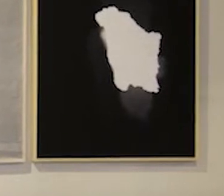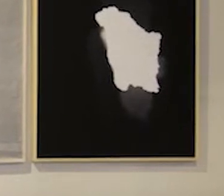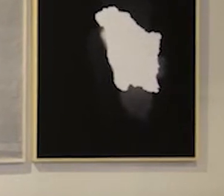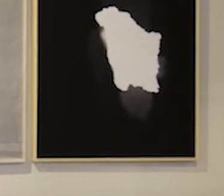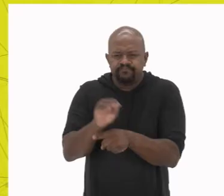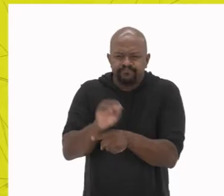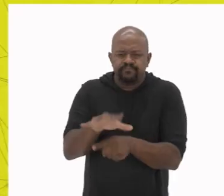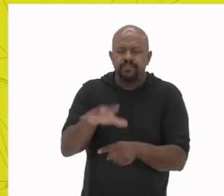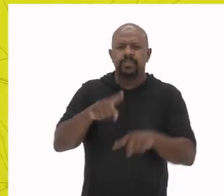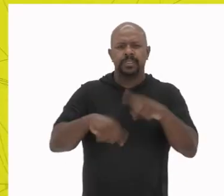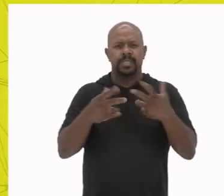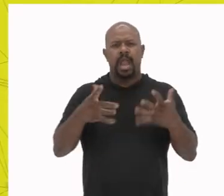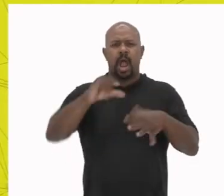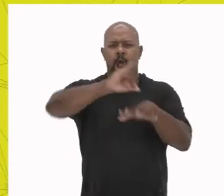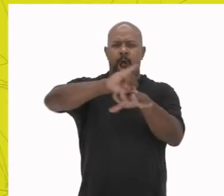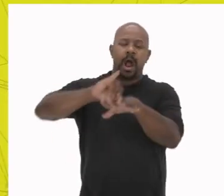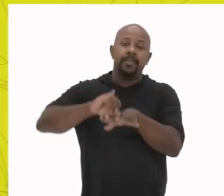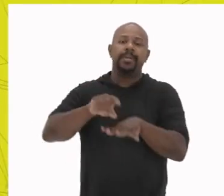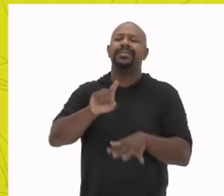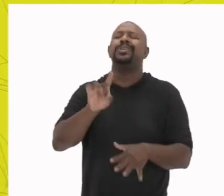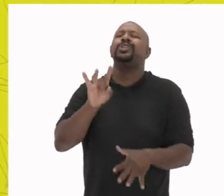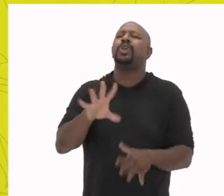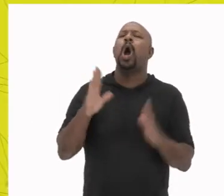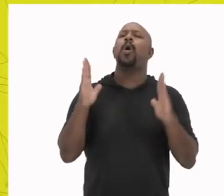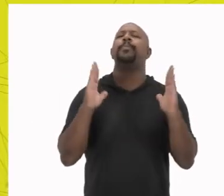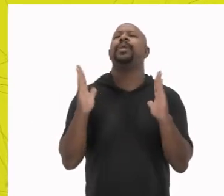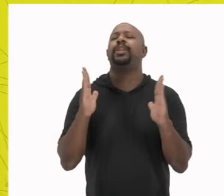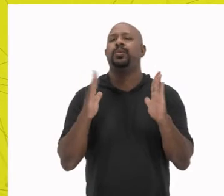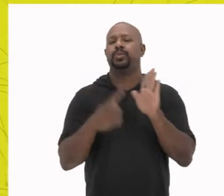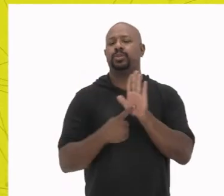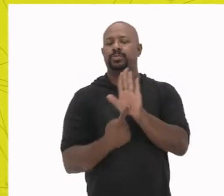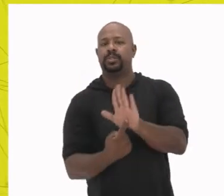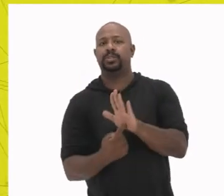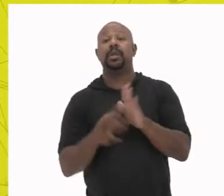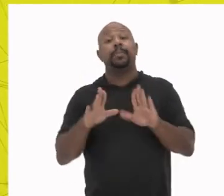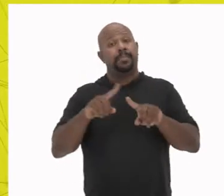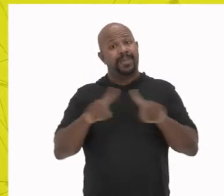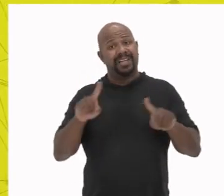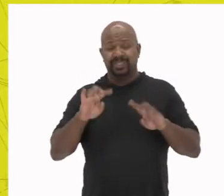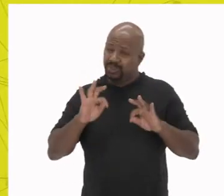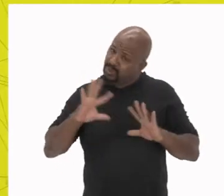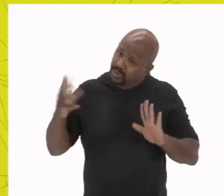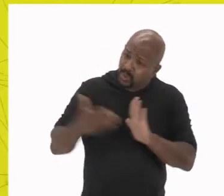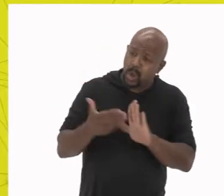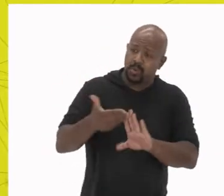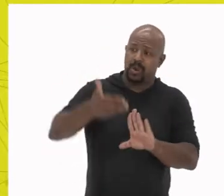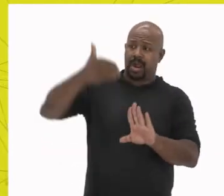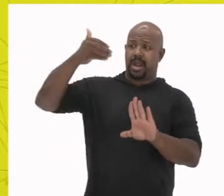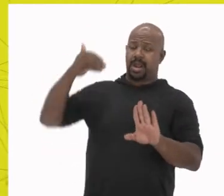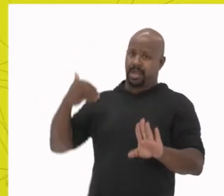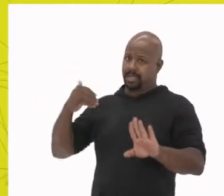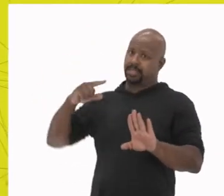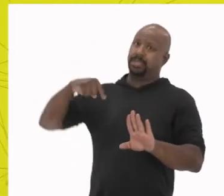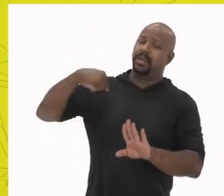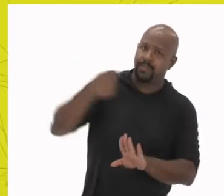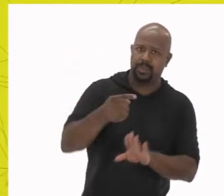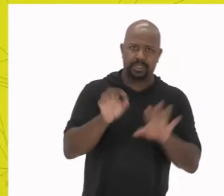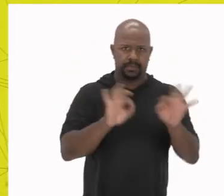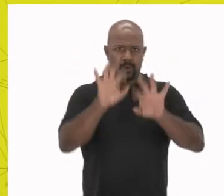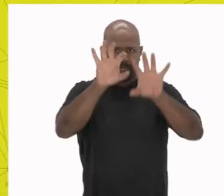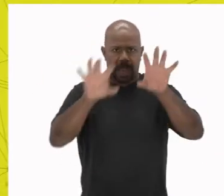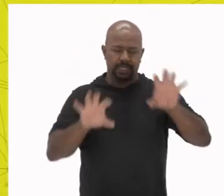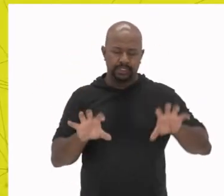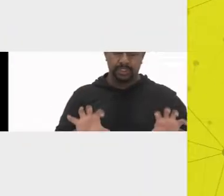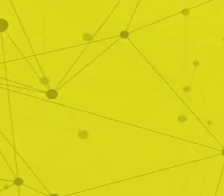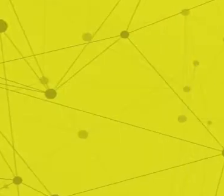papéis de proteção. A preservação da obra exposta inclui não apenas o período de exposição, mas todo o antes e depois da